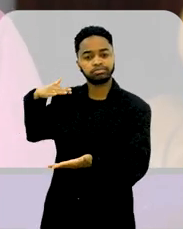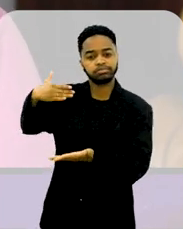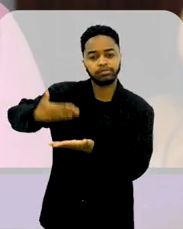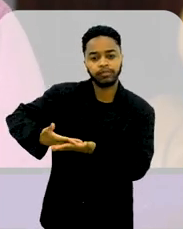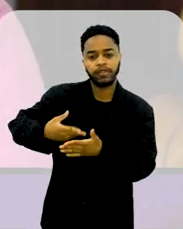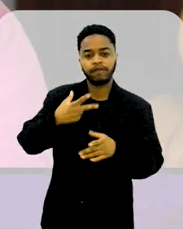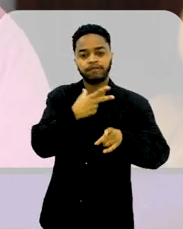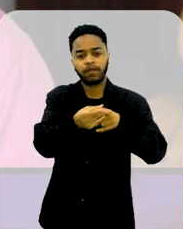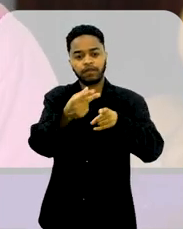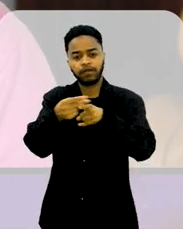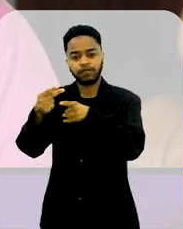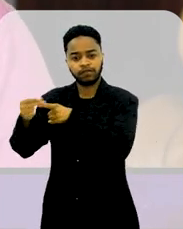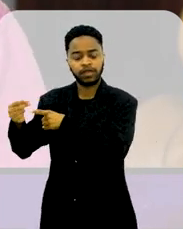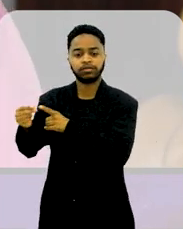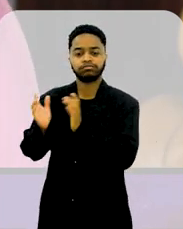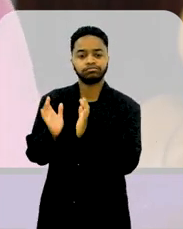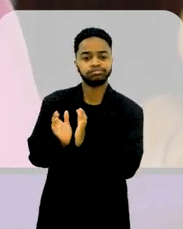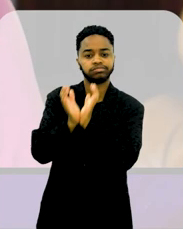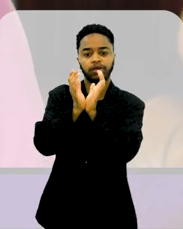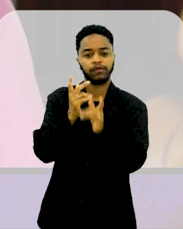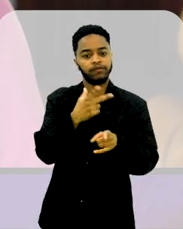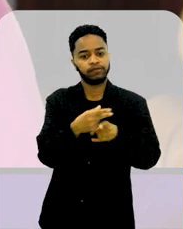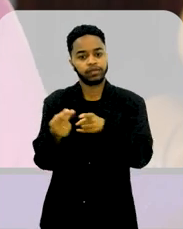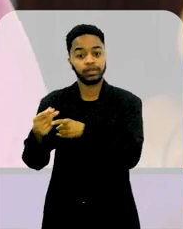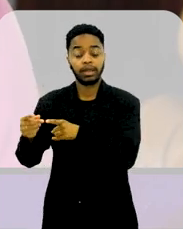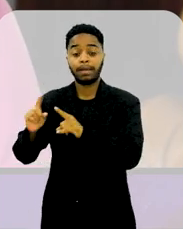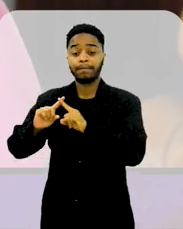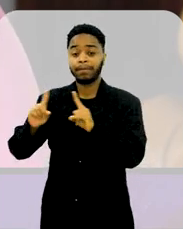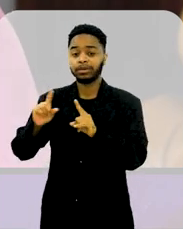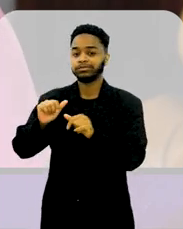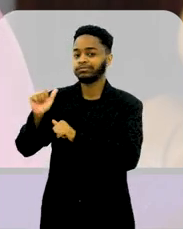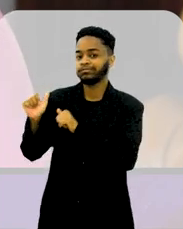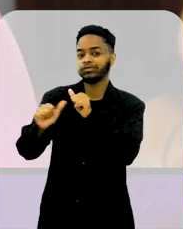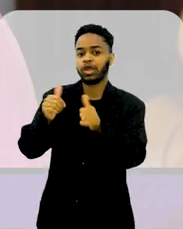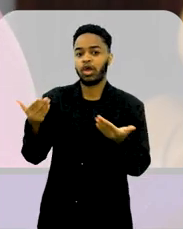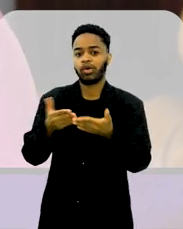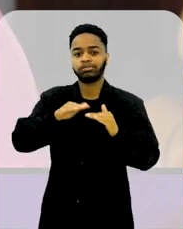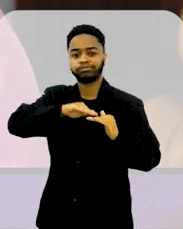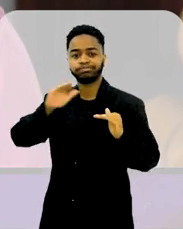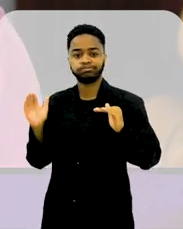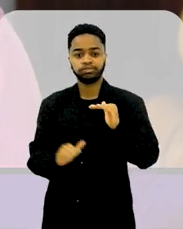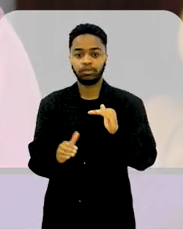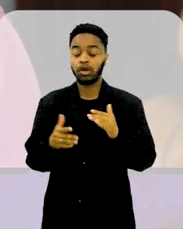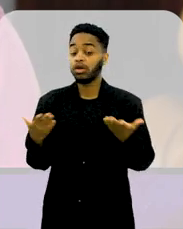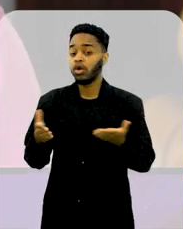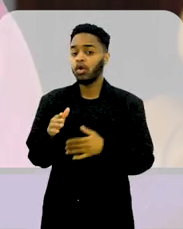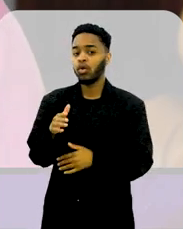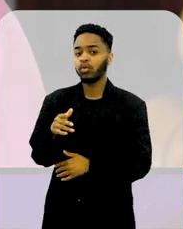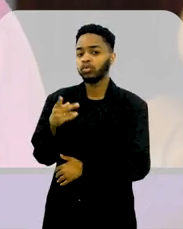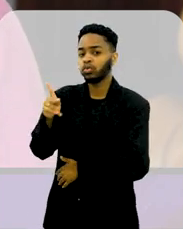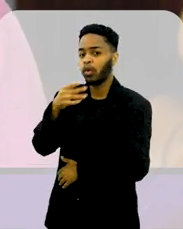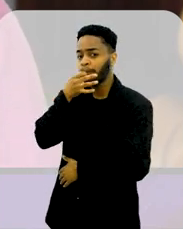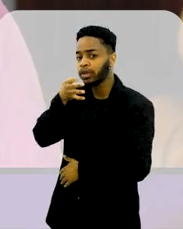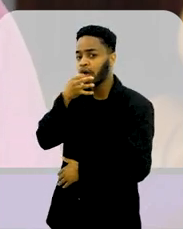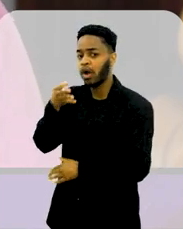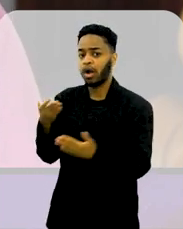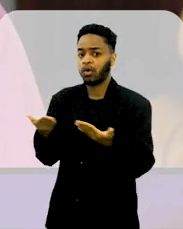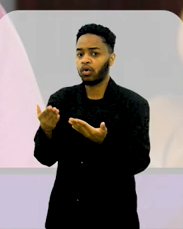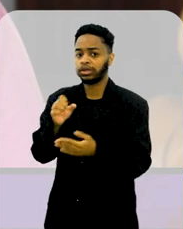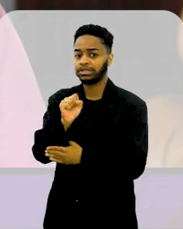conquistas de títulos que o Vasco tem qual é a tua opinião em relação a esta saf do